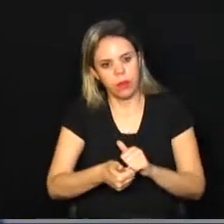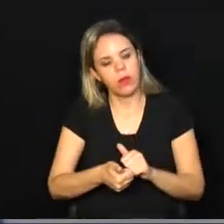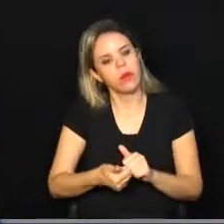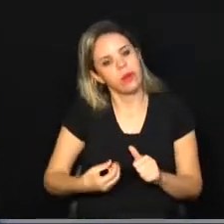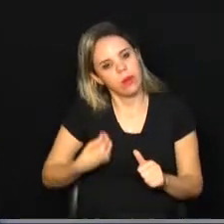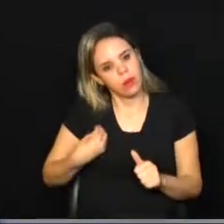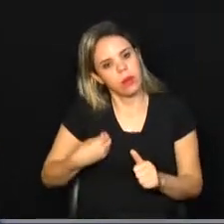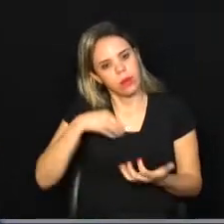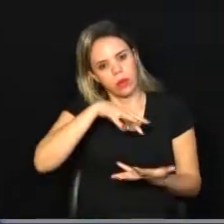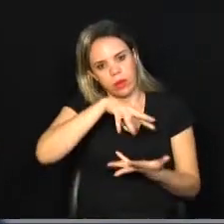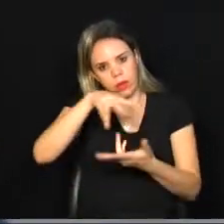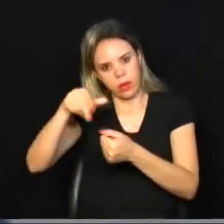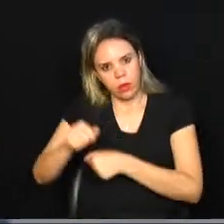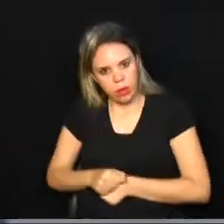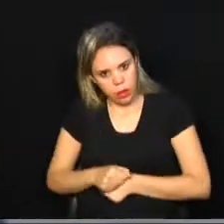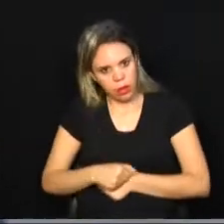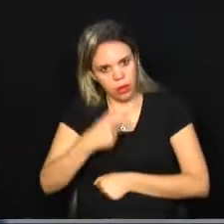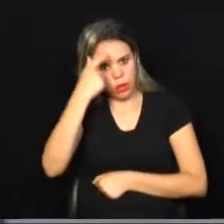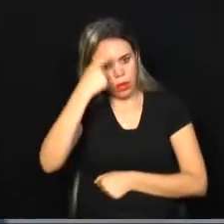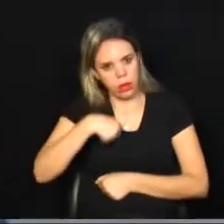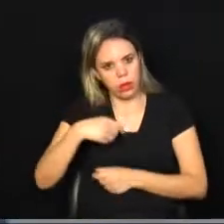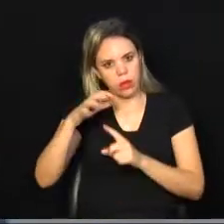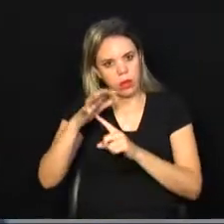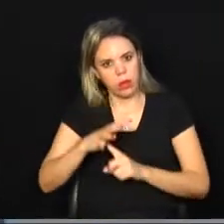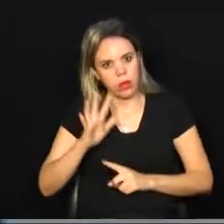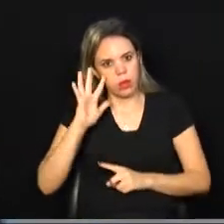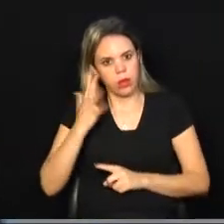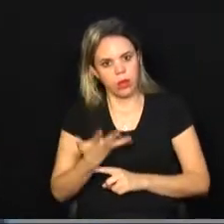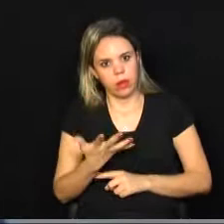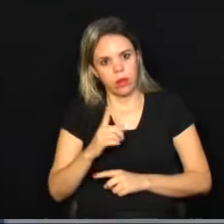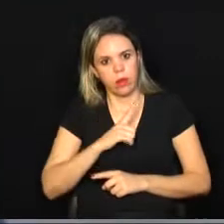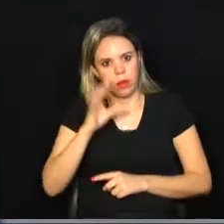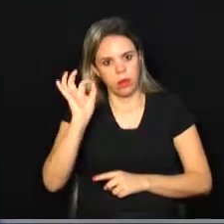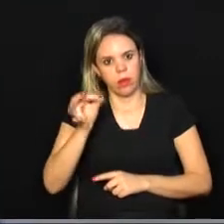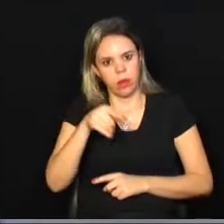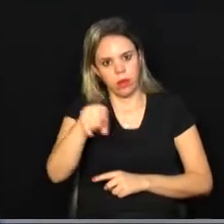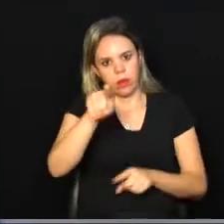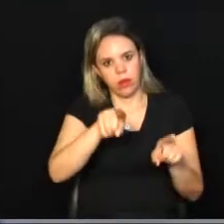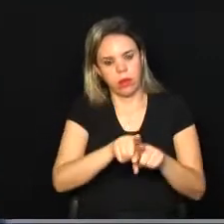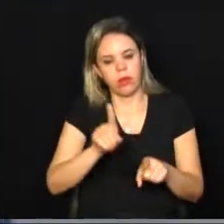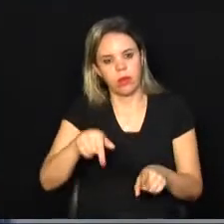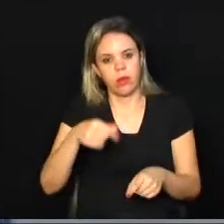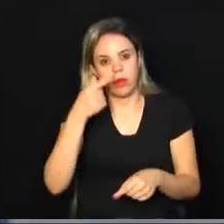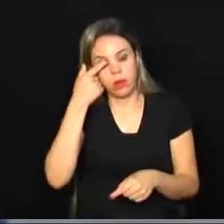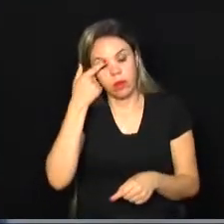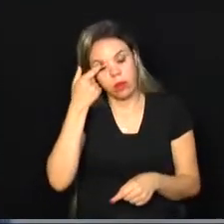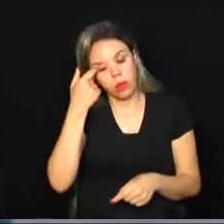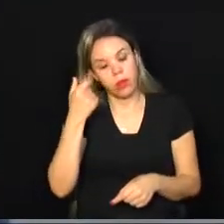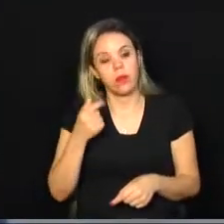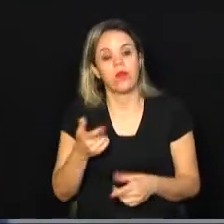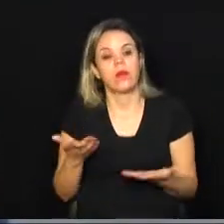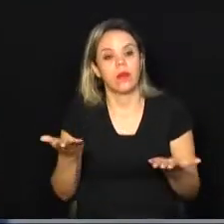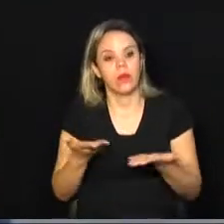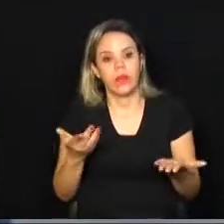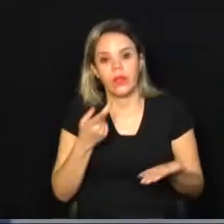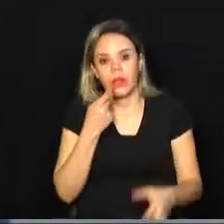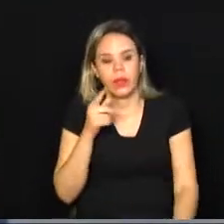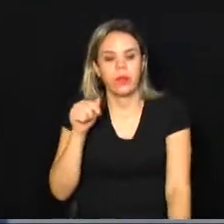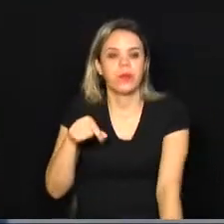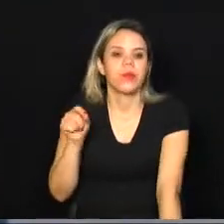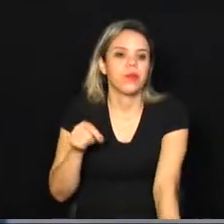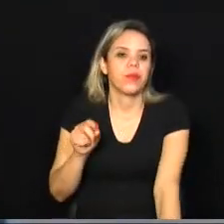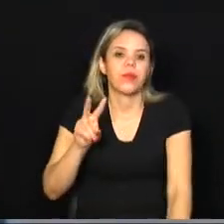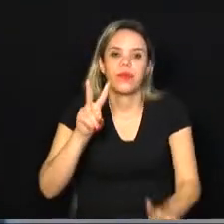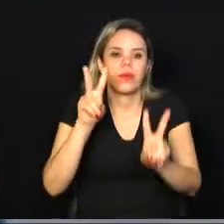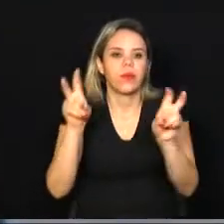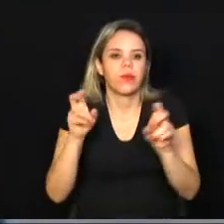existe no mundo todo. Eu sou pressionada por resultados e eu tenho certeza que você também é. O ponto aqui que a gente tem que falar a respeito